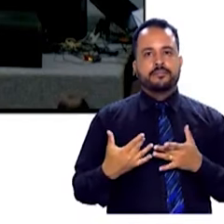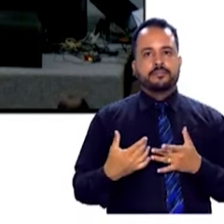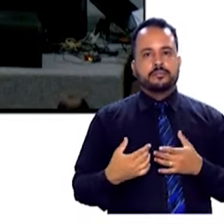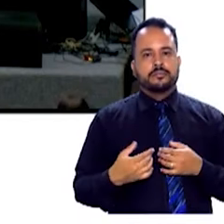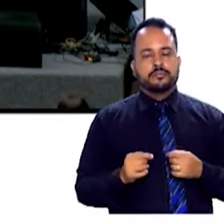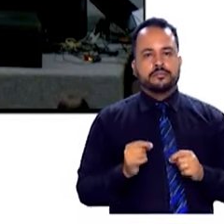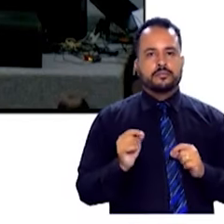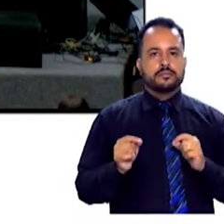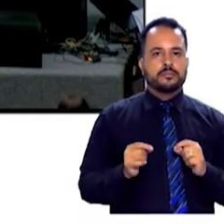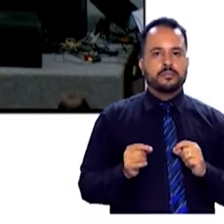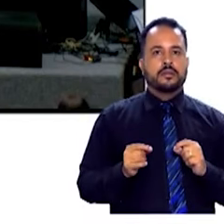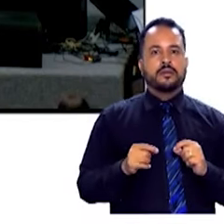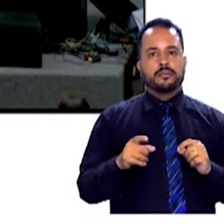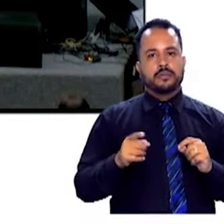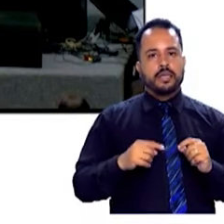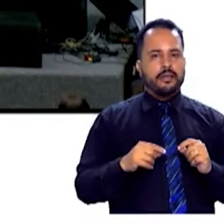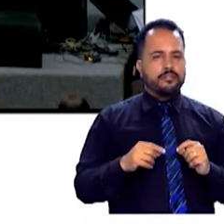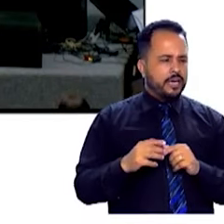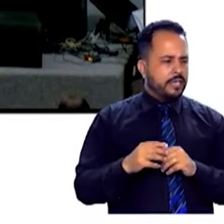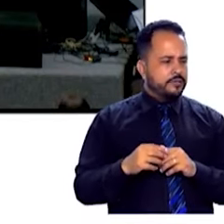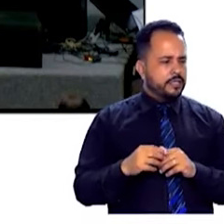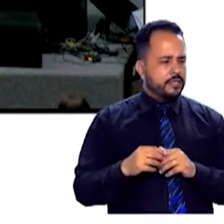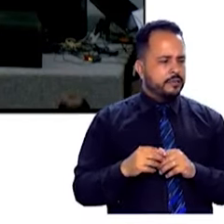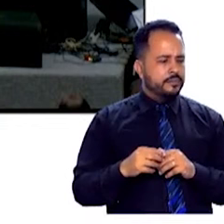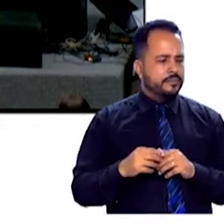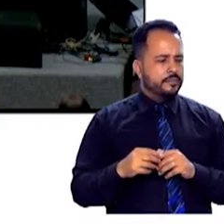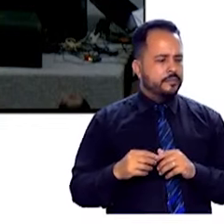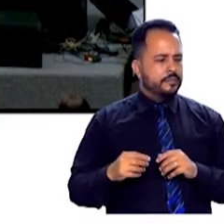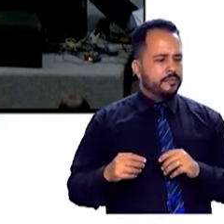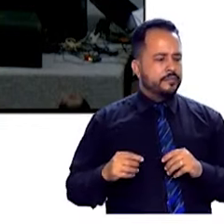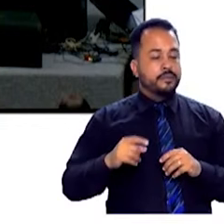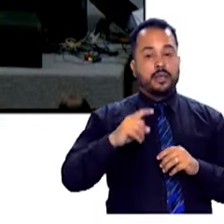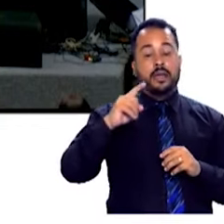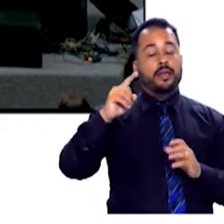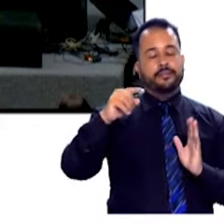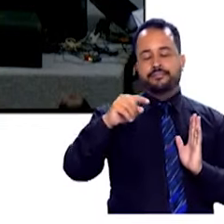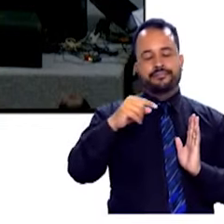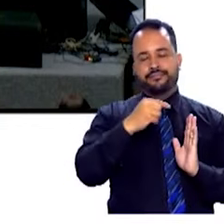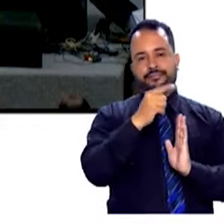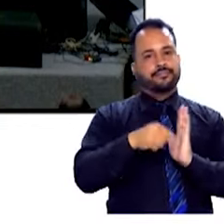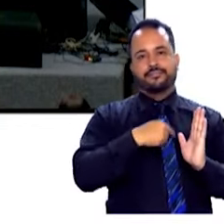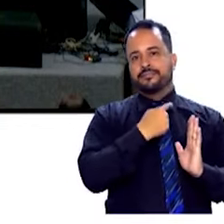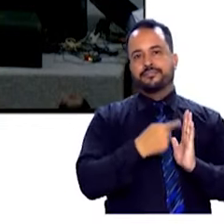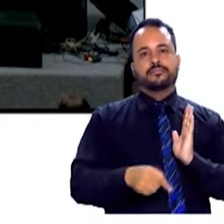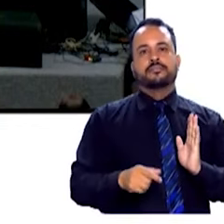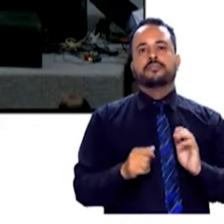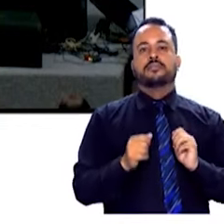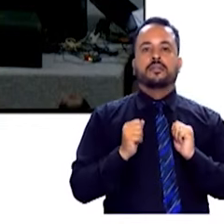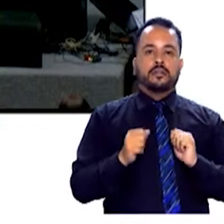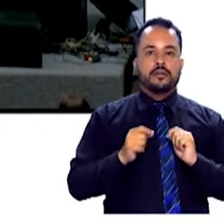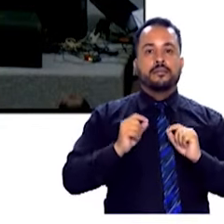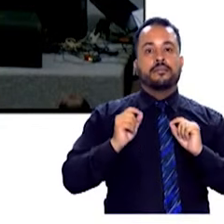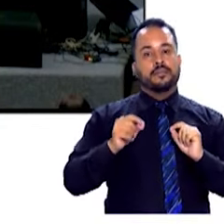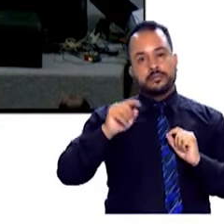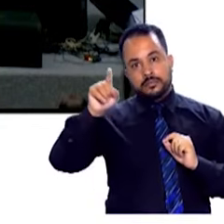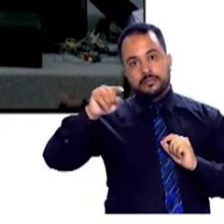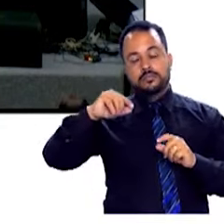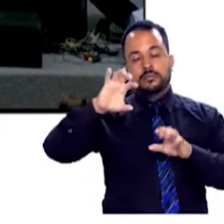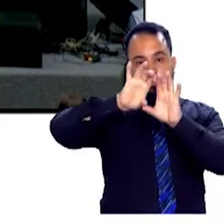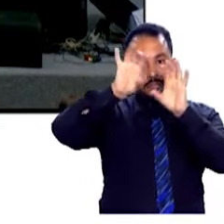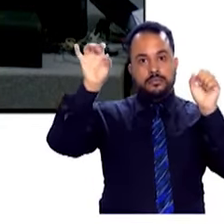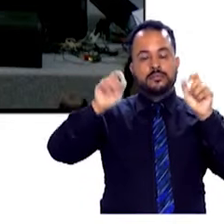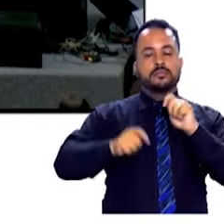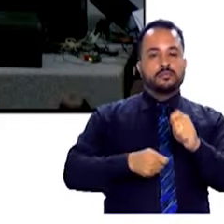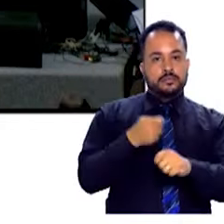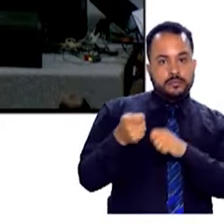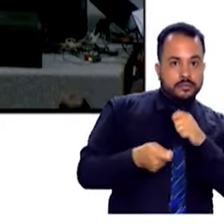ele pode ser revogado Amanhã se o Parlamento assim quiser não pode revogar implicitamente os tribunais têm um controle